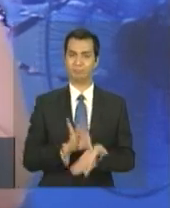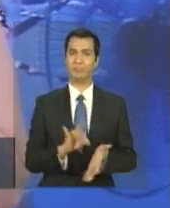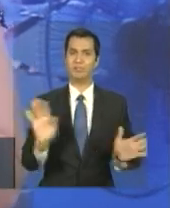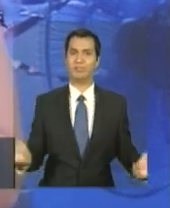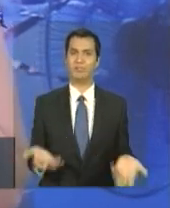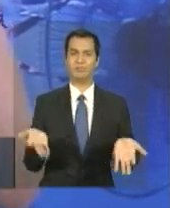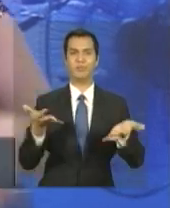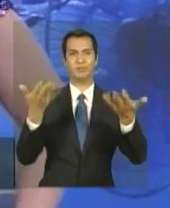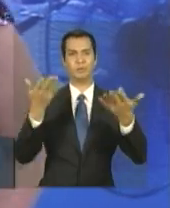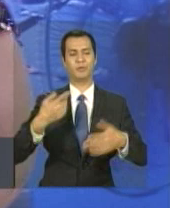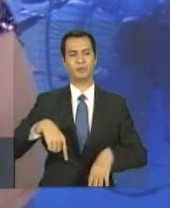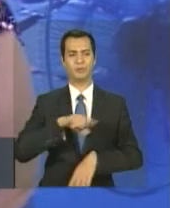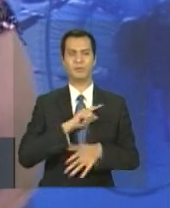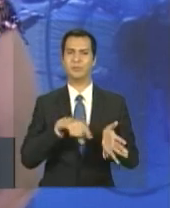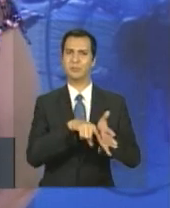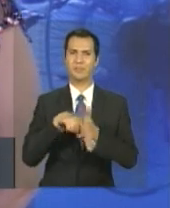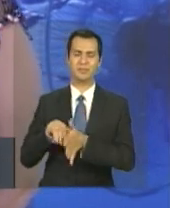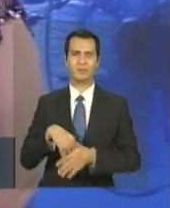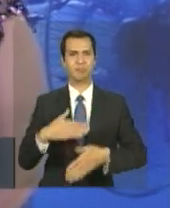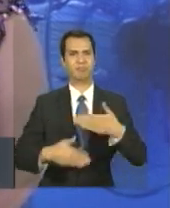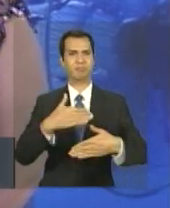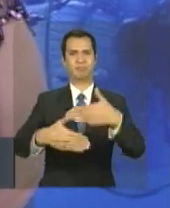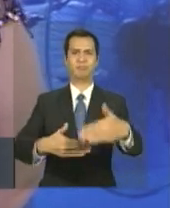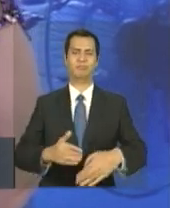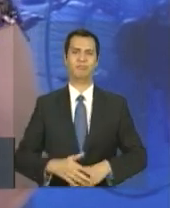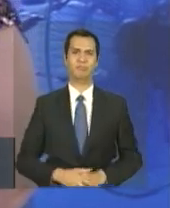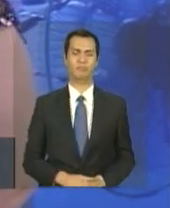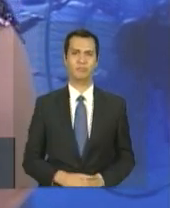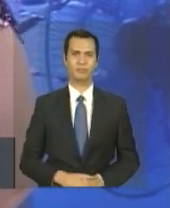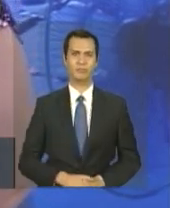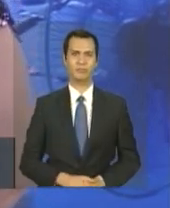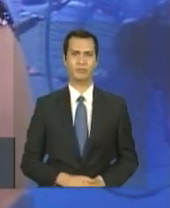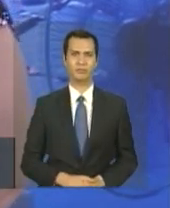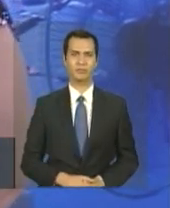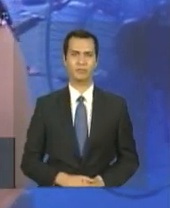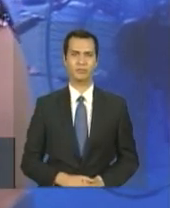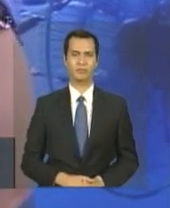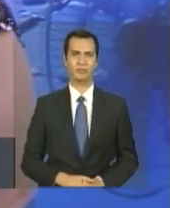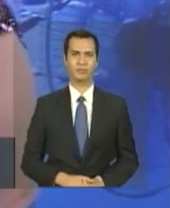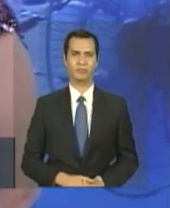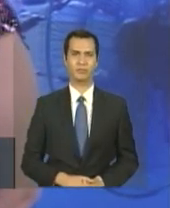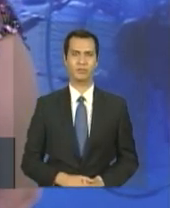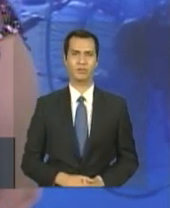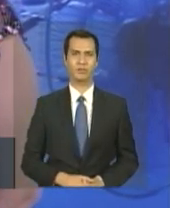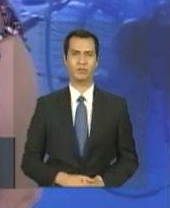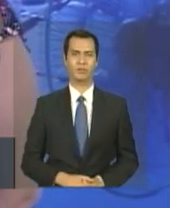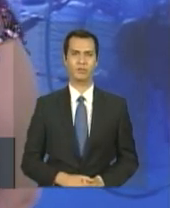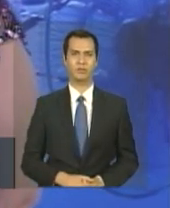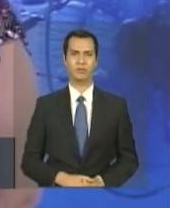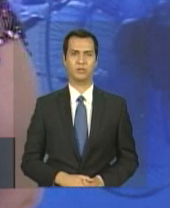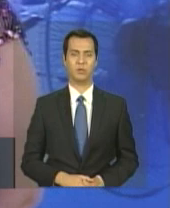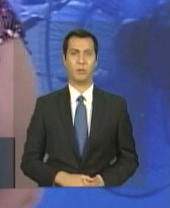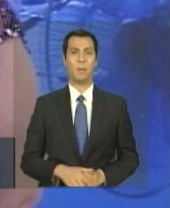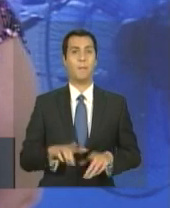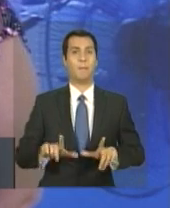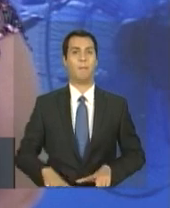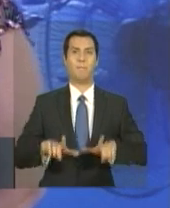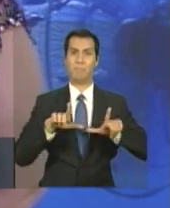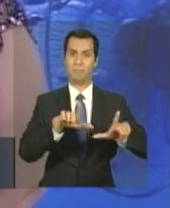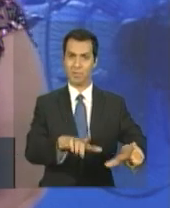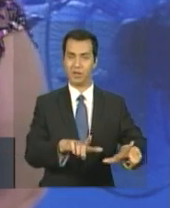a continuidade de nossas pesquisas. Para além do prêmio, gostaríamos de